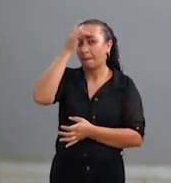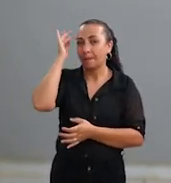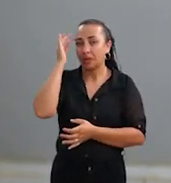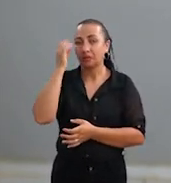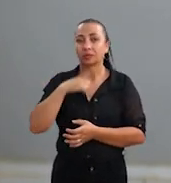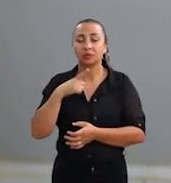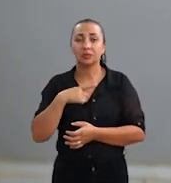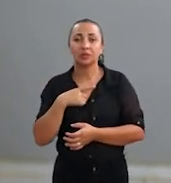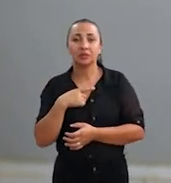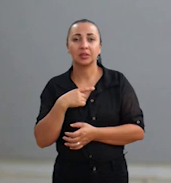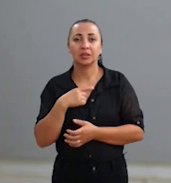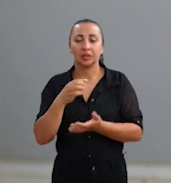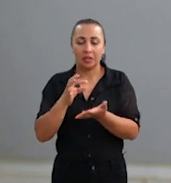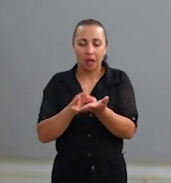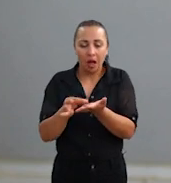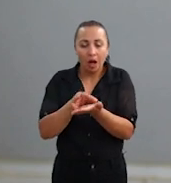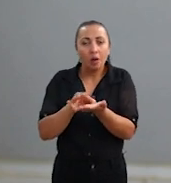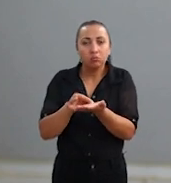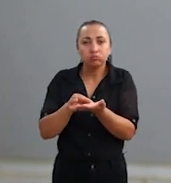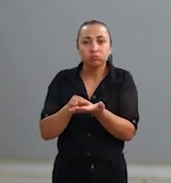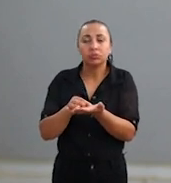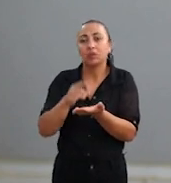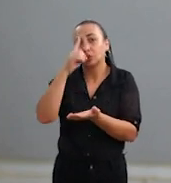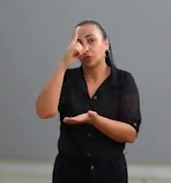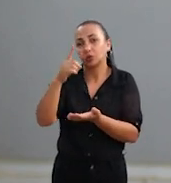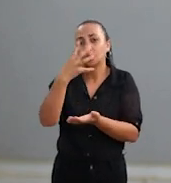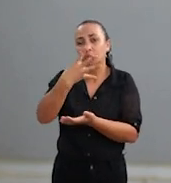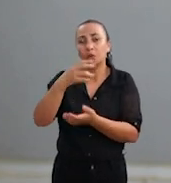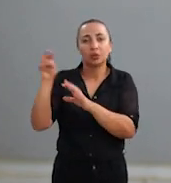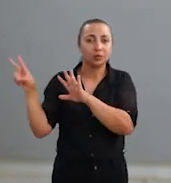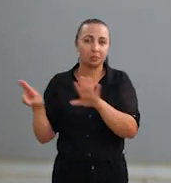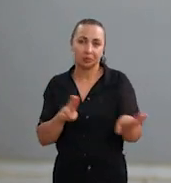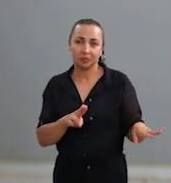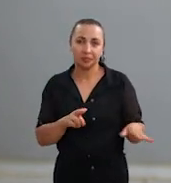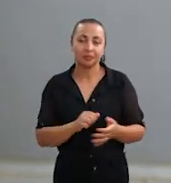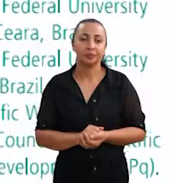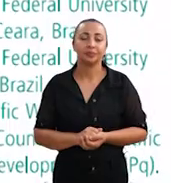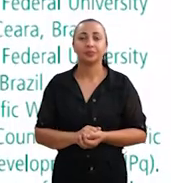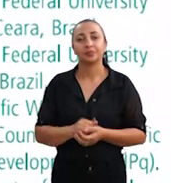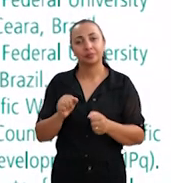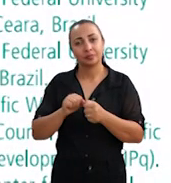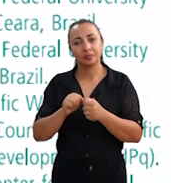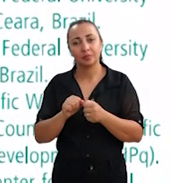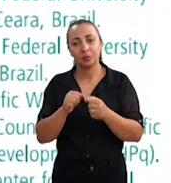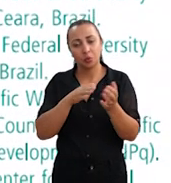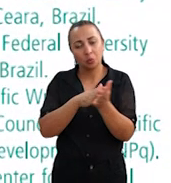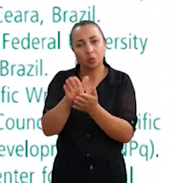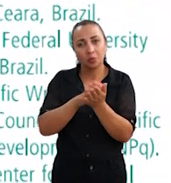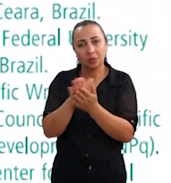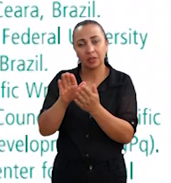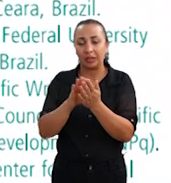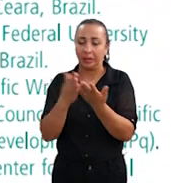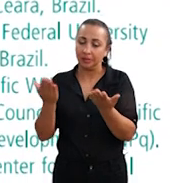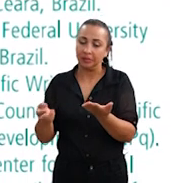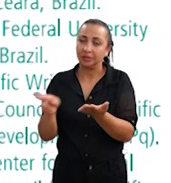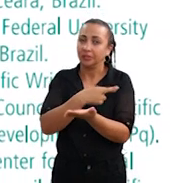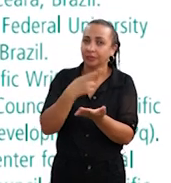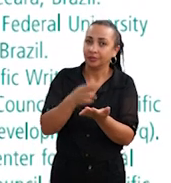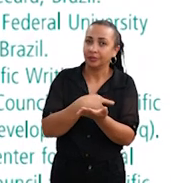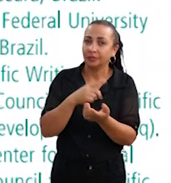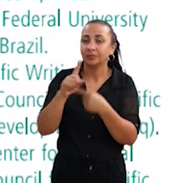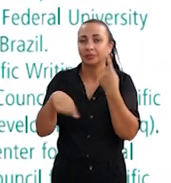o paciente tomar 3 comprimidos por dia durante 4 semanas. E aí fizemos uma publicação. Após